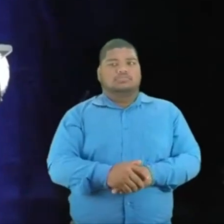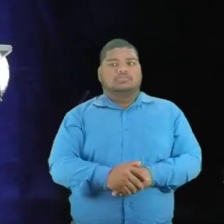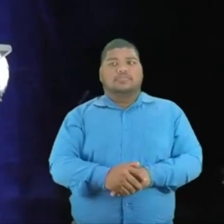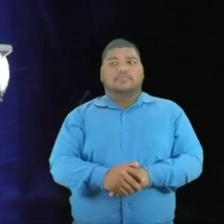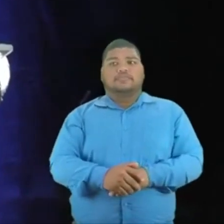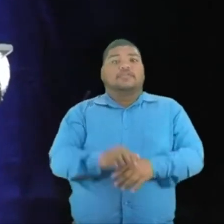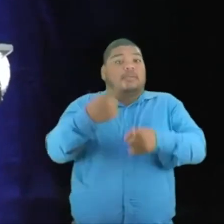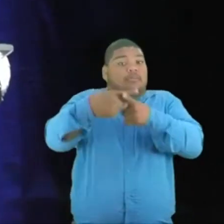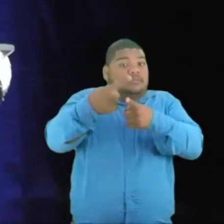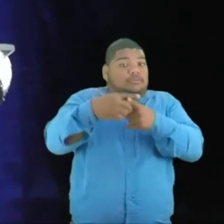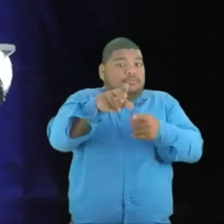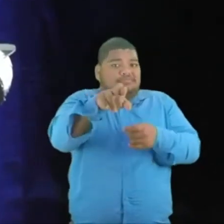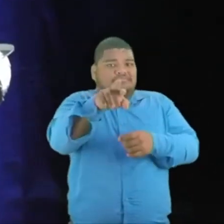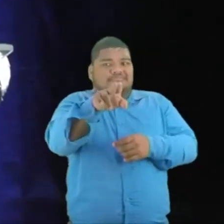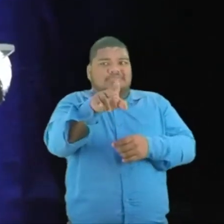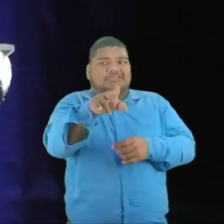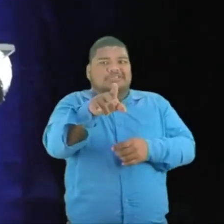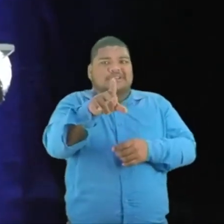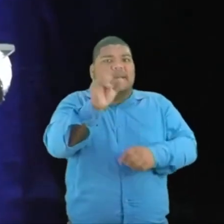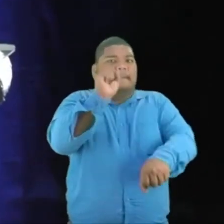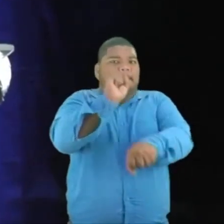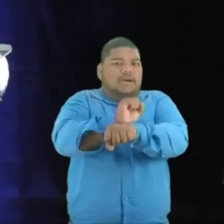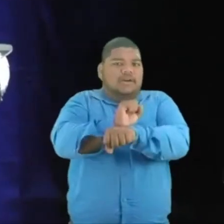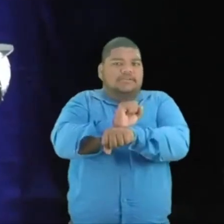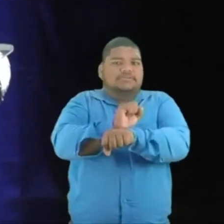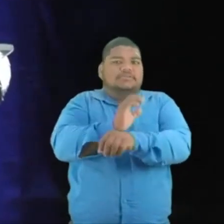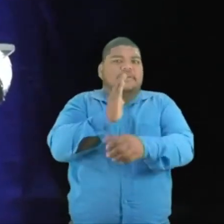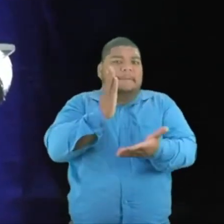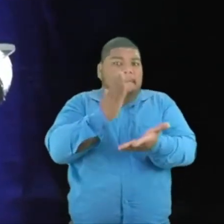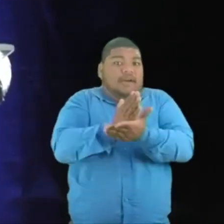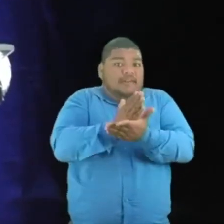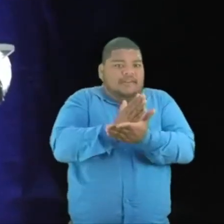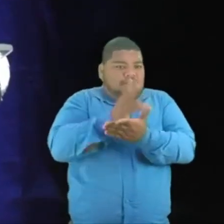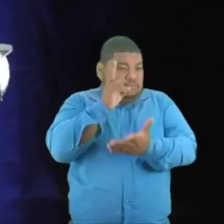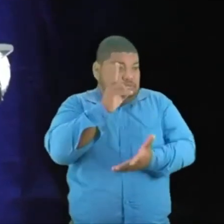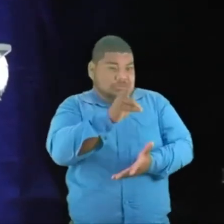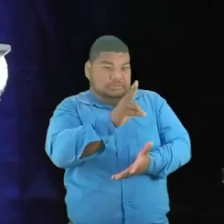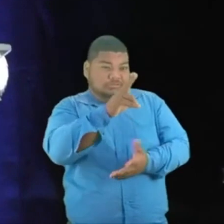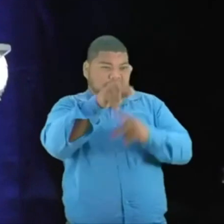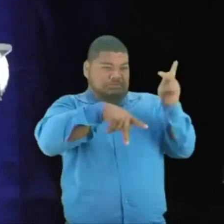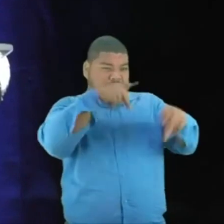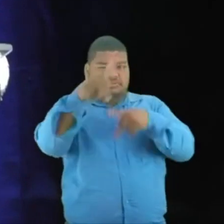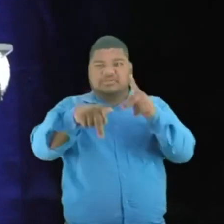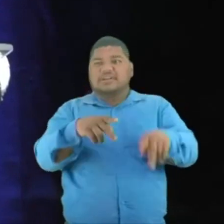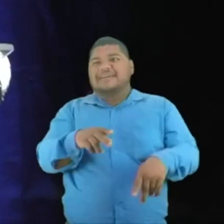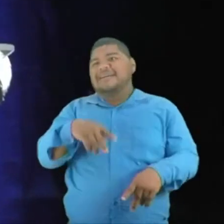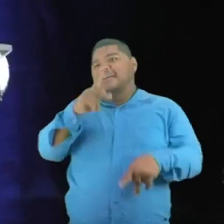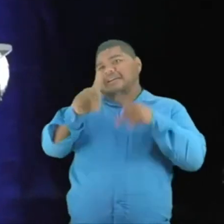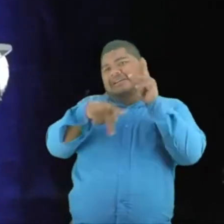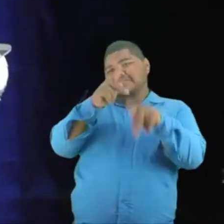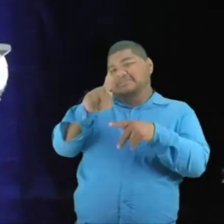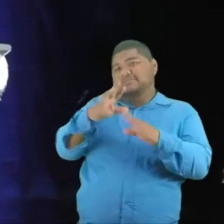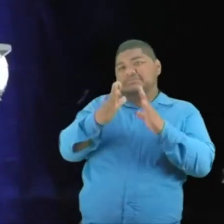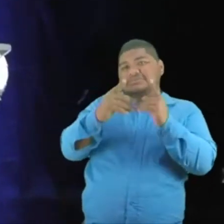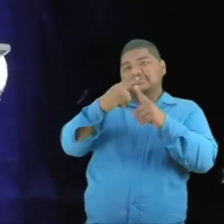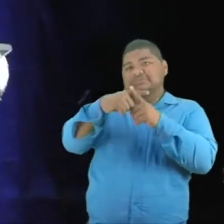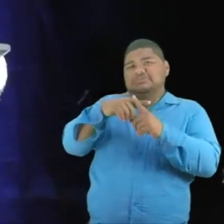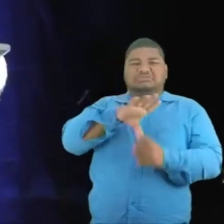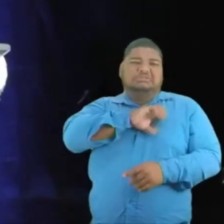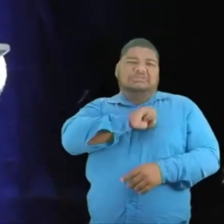Por isso, meus irmãos, pare de olhar para as pessoas. Esse negócio, eu não fui mais, peguei, não gostei